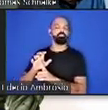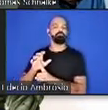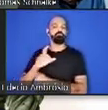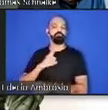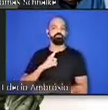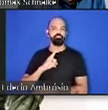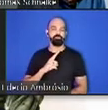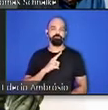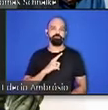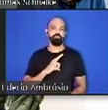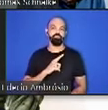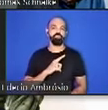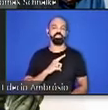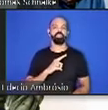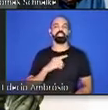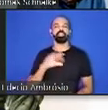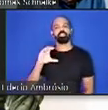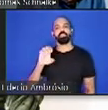em cera.